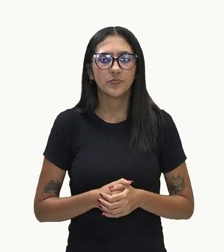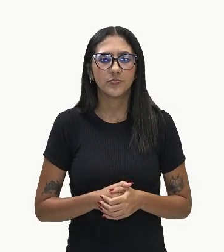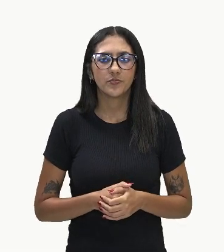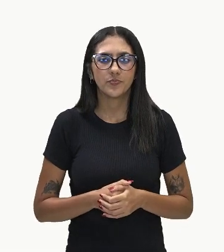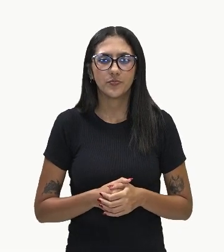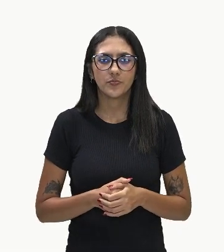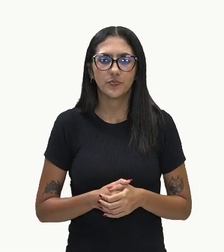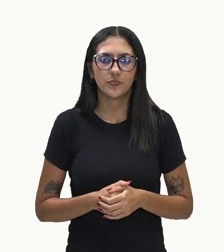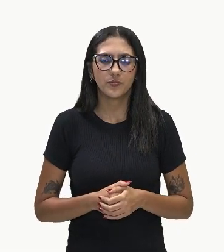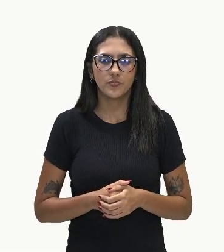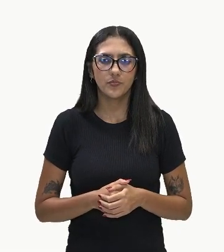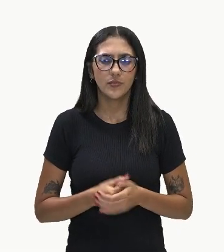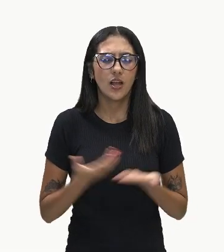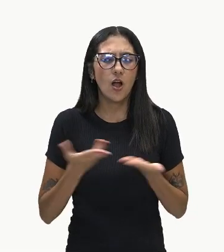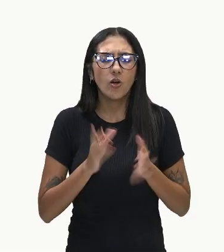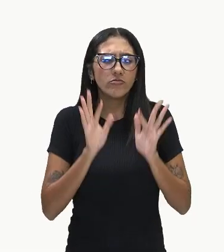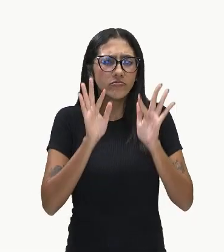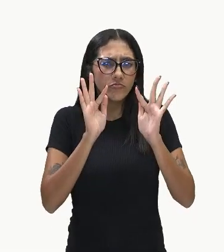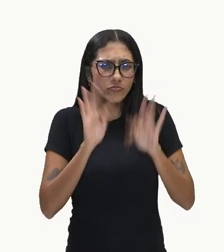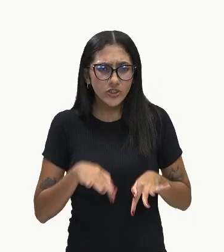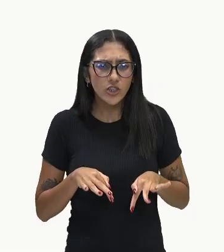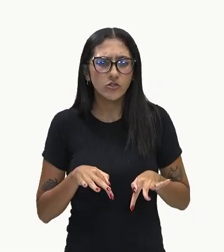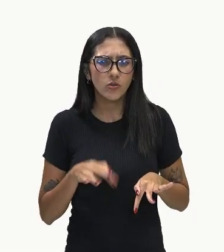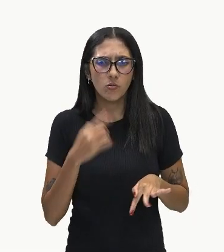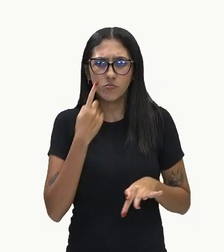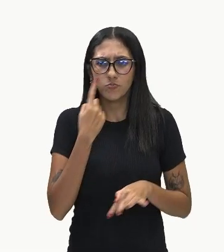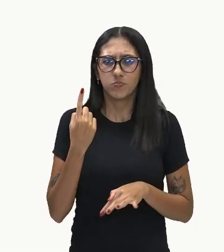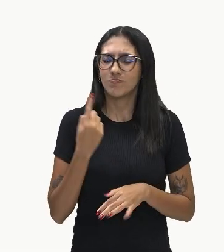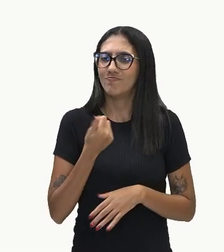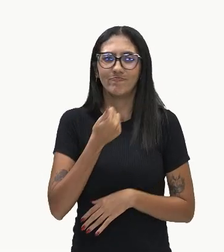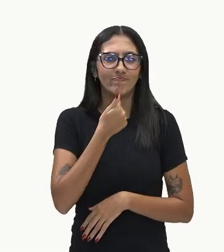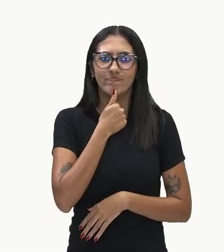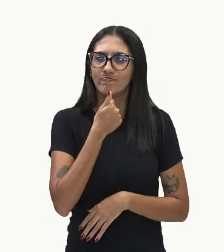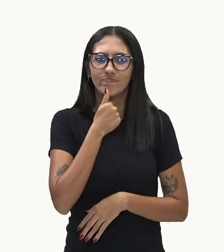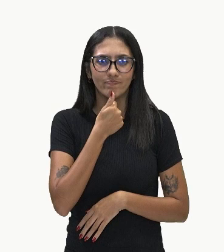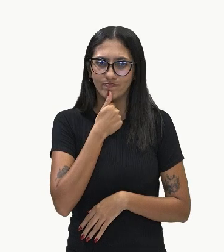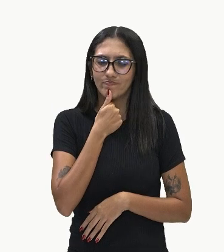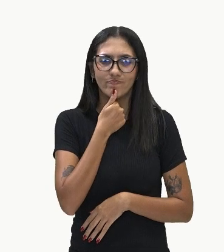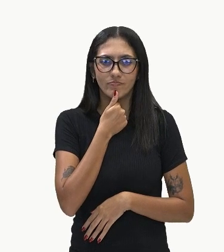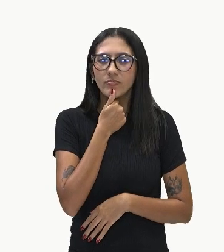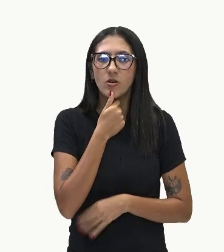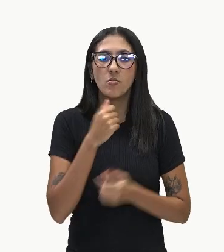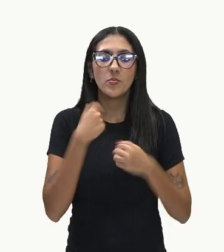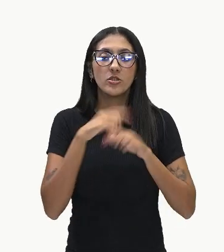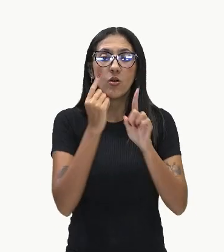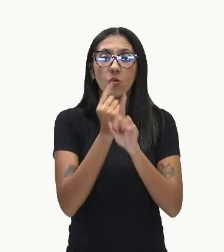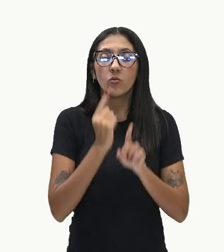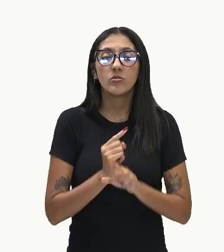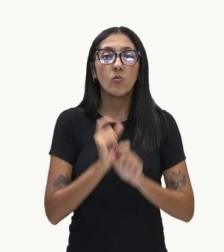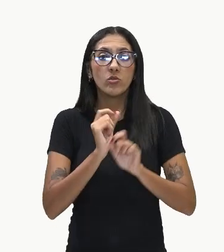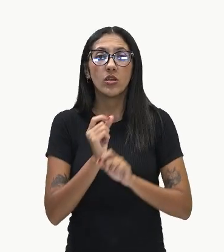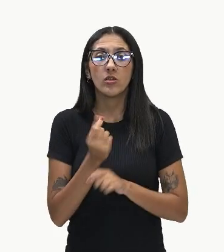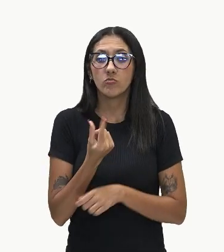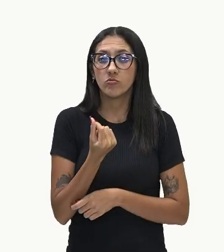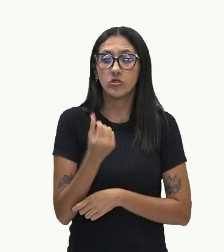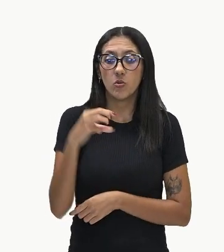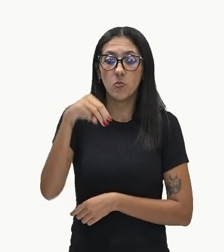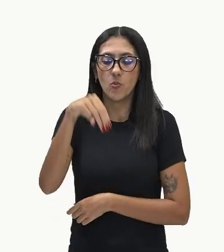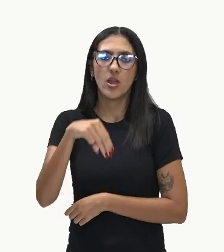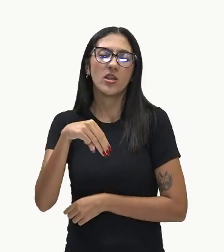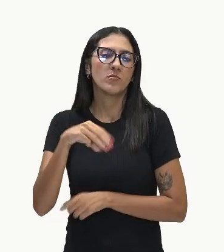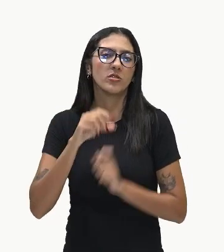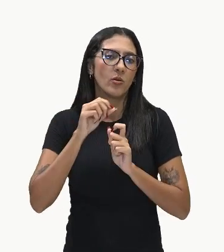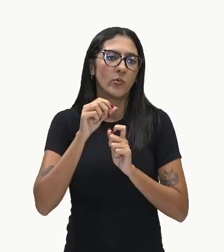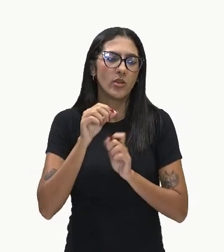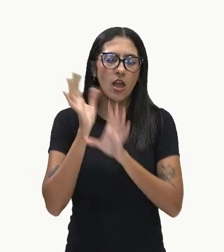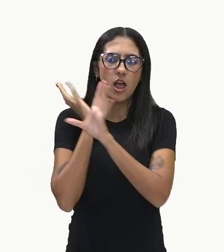agora? Acabou aqui? Não, a nossa conta mesmo diz que ela quer saber o montante. Se ela